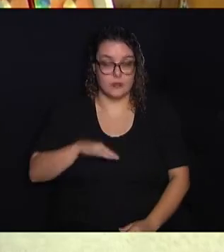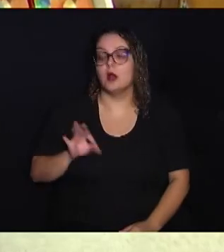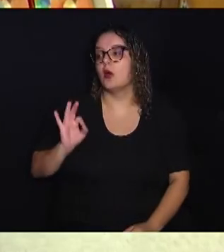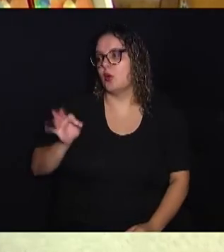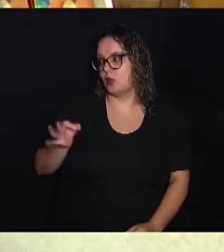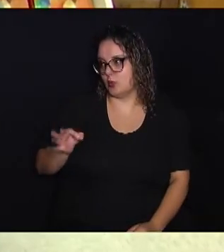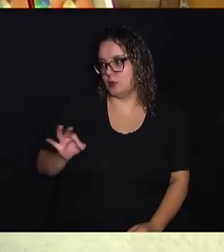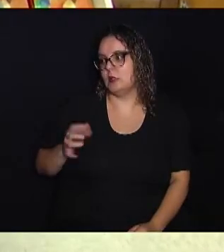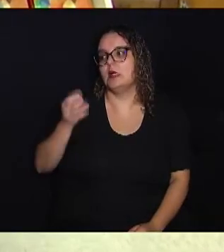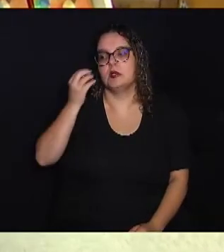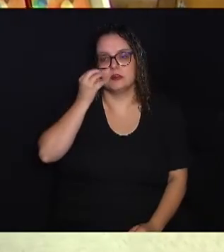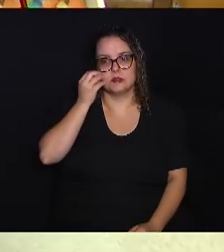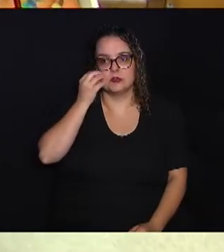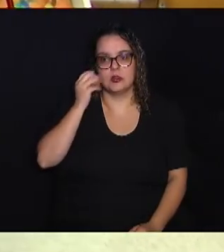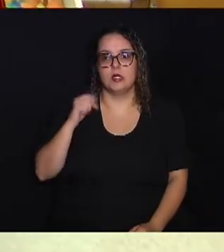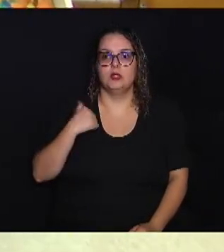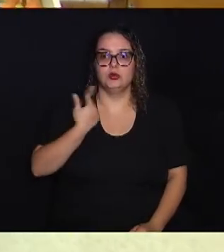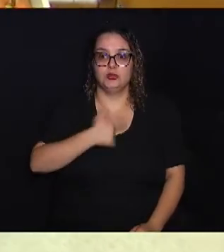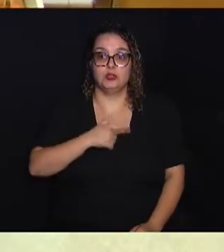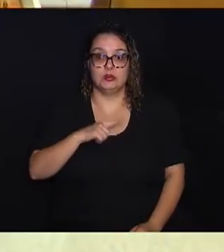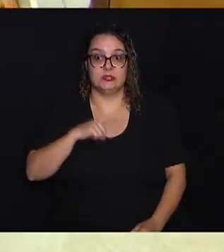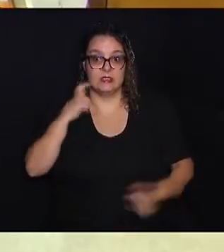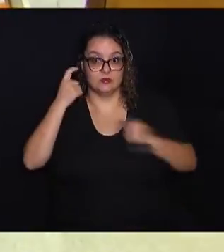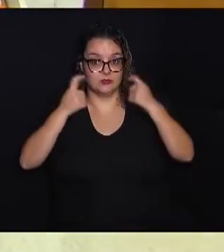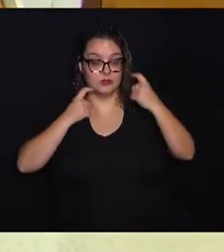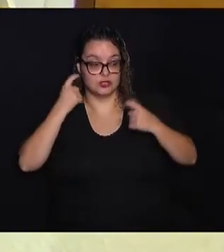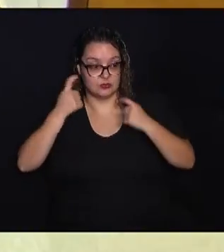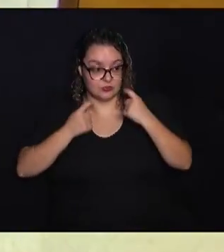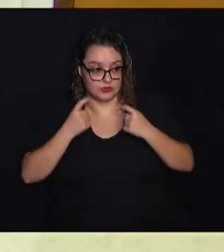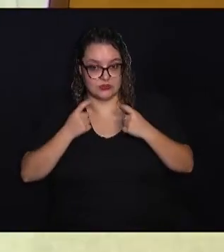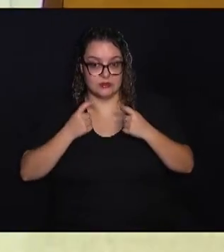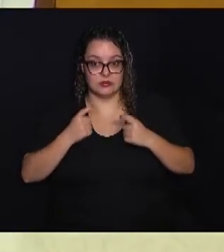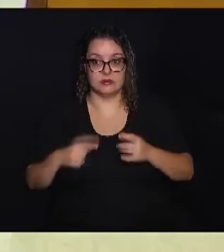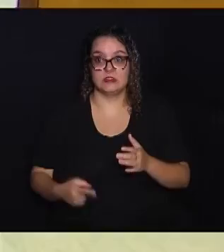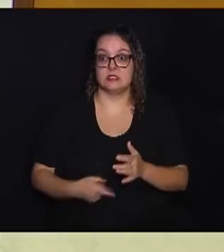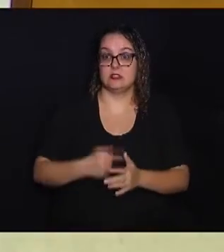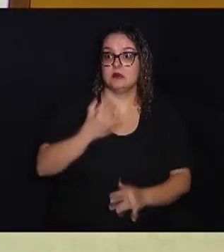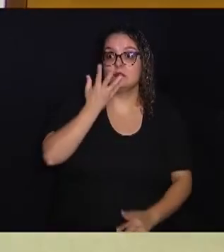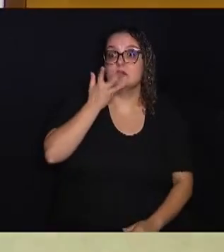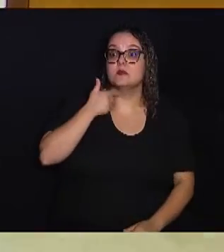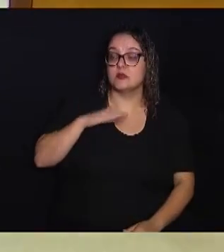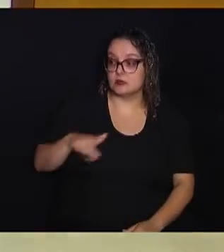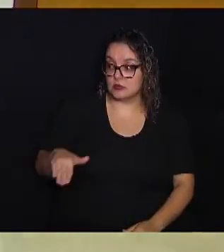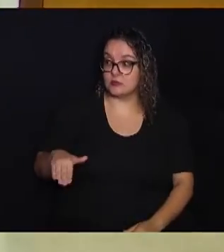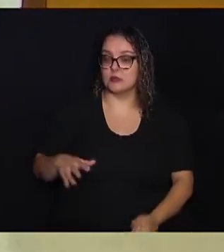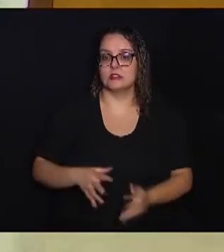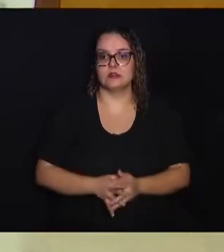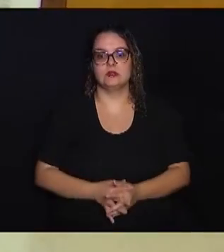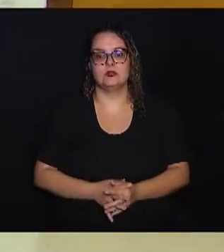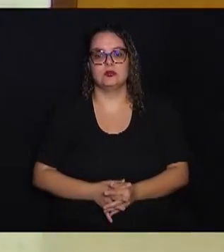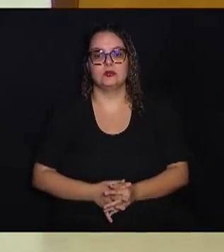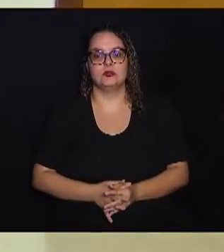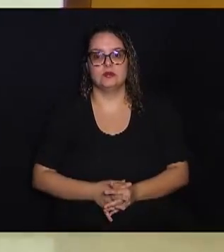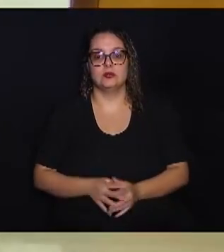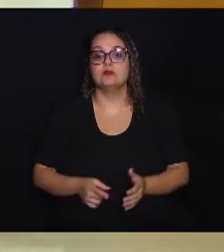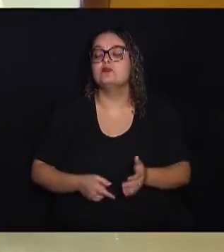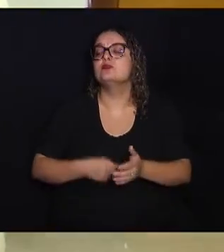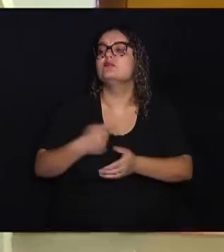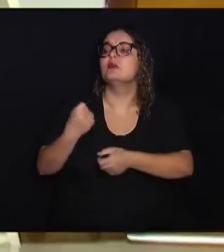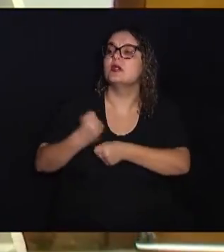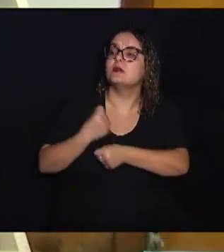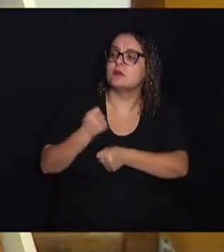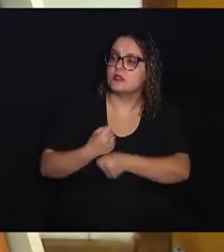certeza, André. Nós temos uma preocupação muito grande nessa primeira infância, né? Nos primeiros anos de vida